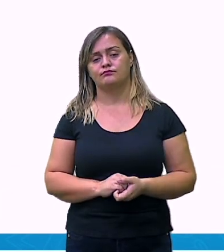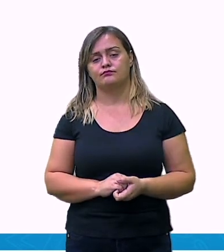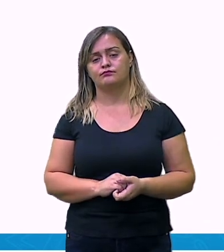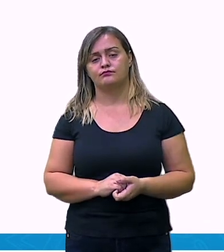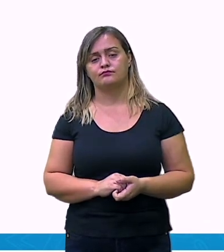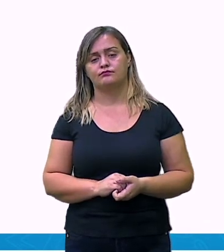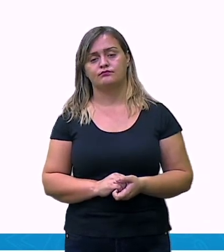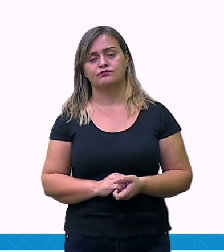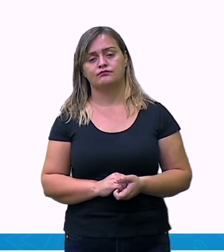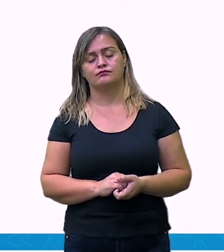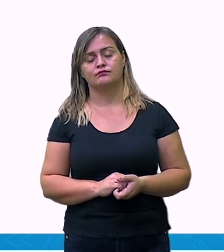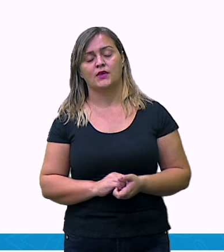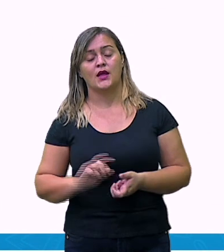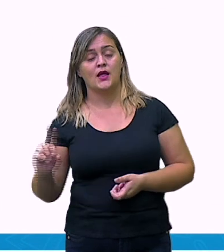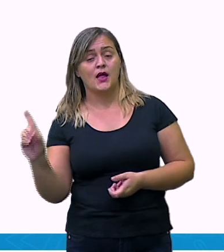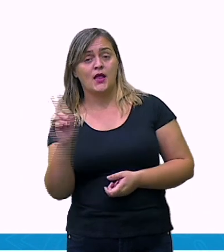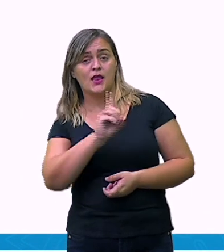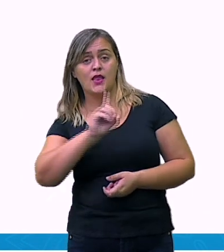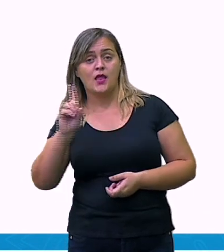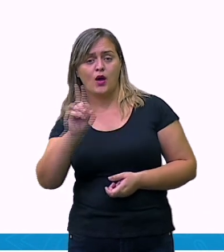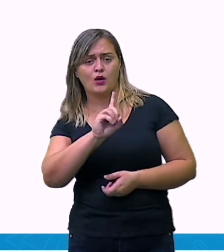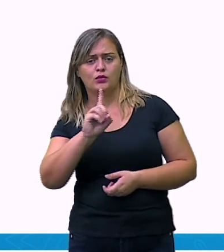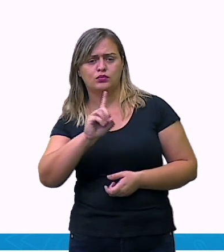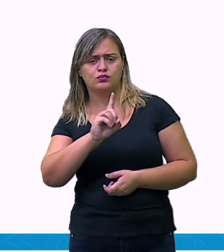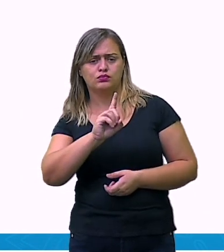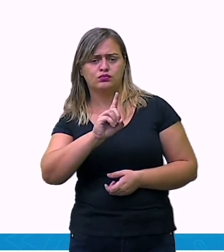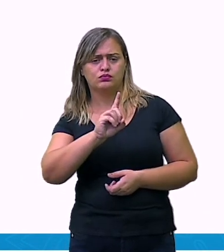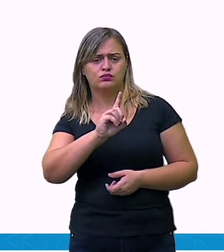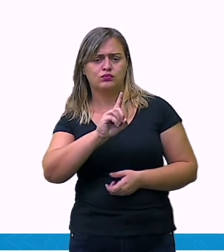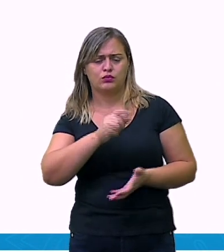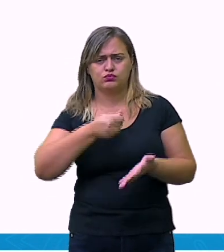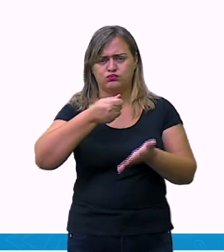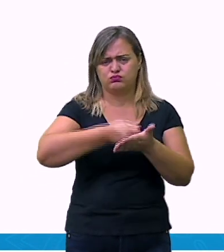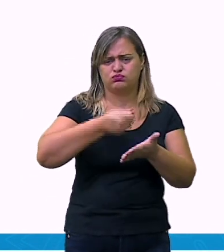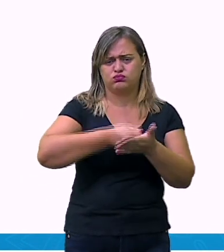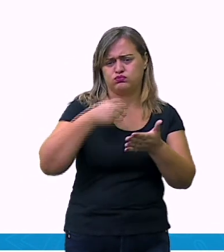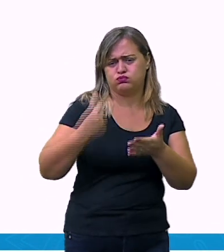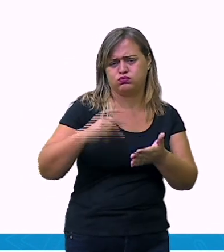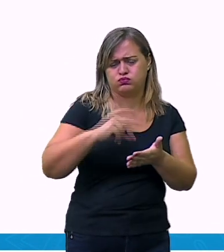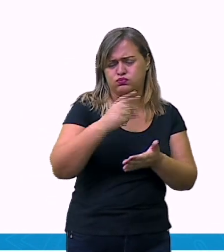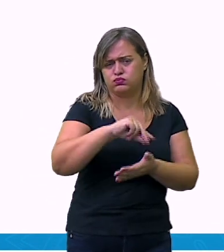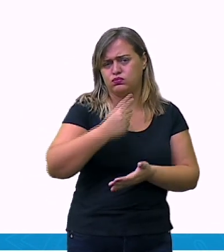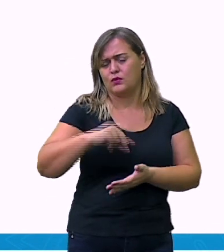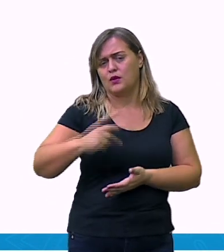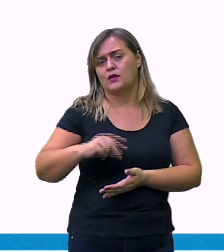não ser torturado se for preso.